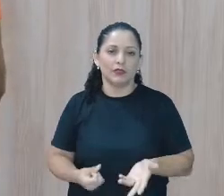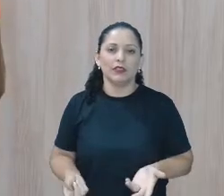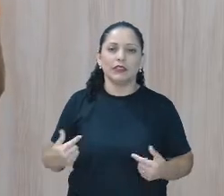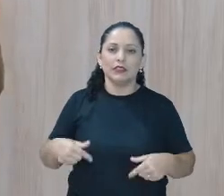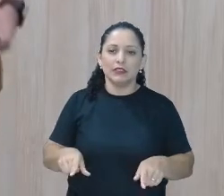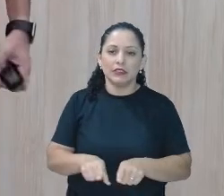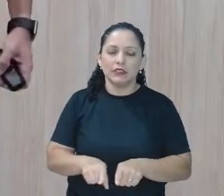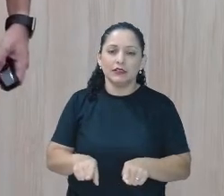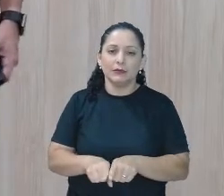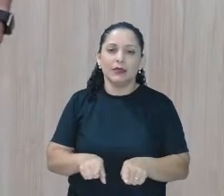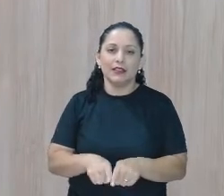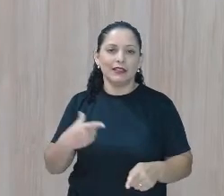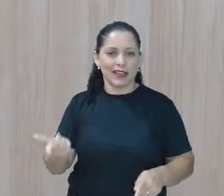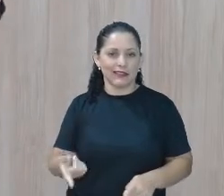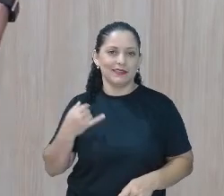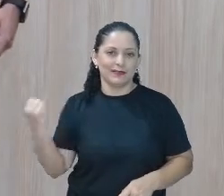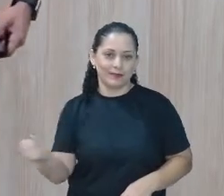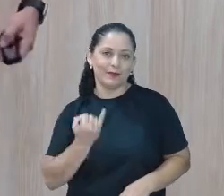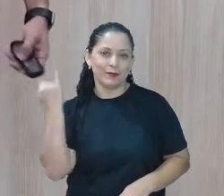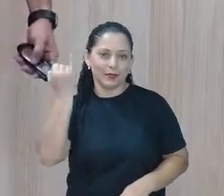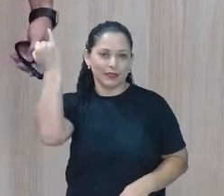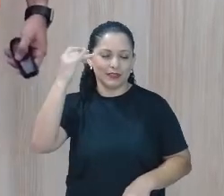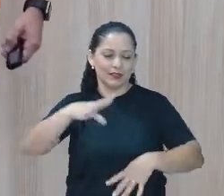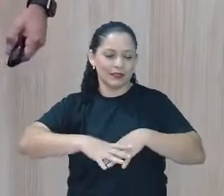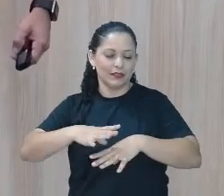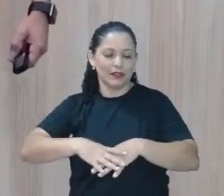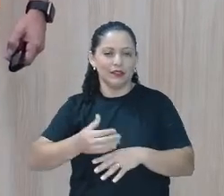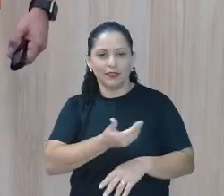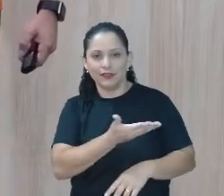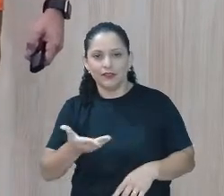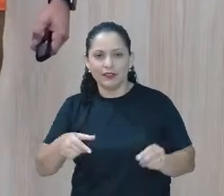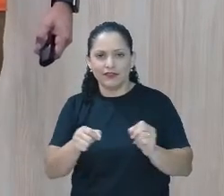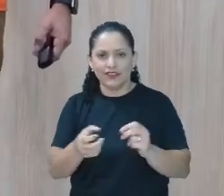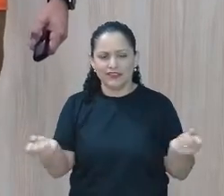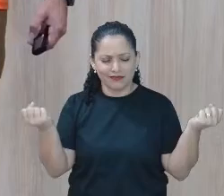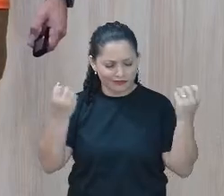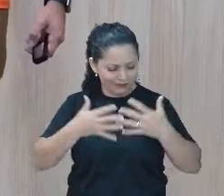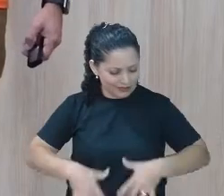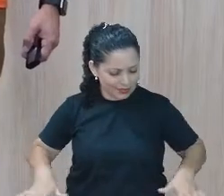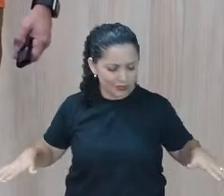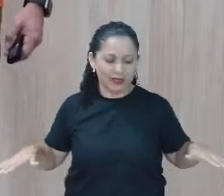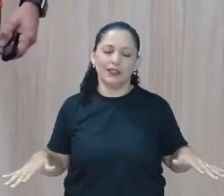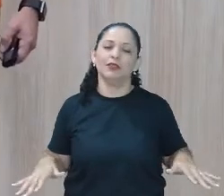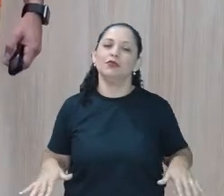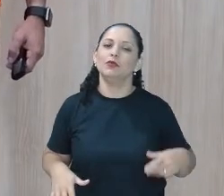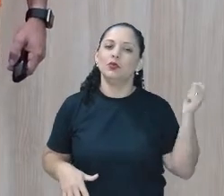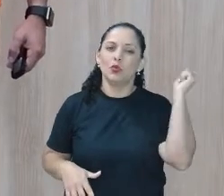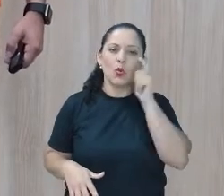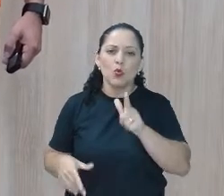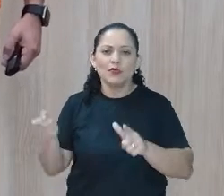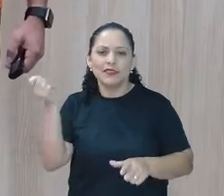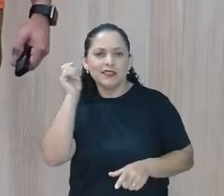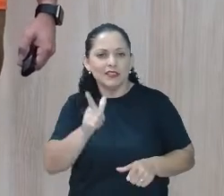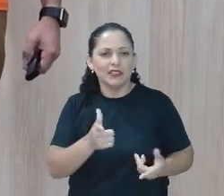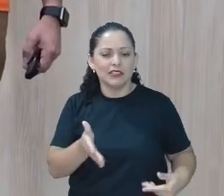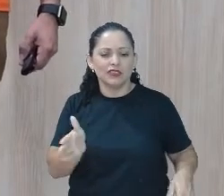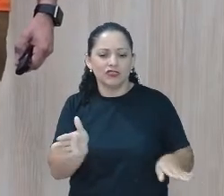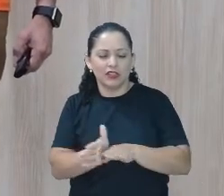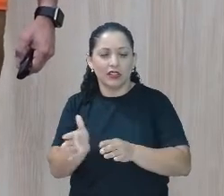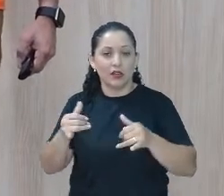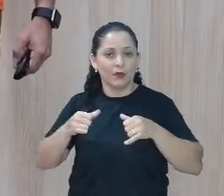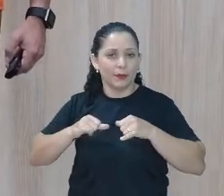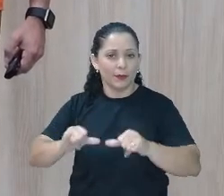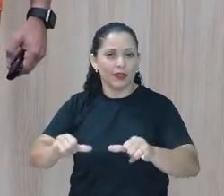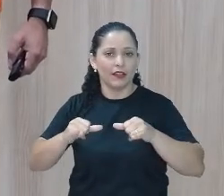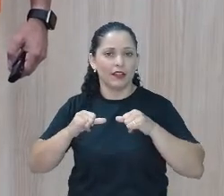E é essa a magia da matemática, que você faça as coisas de forma natural, certo? Que você consiga chegar no mercado, por